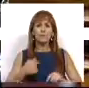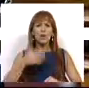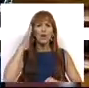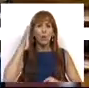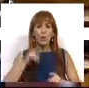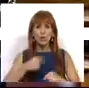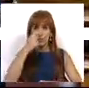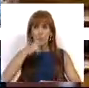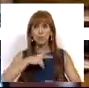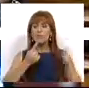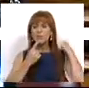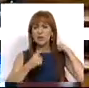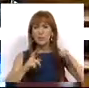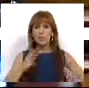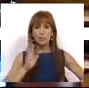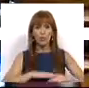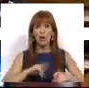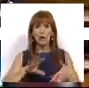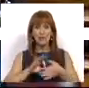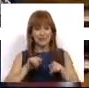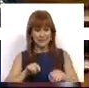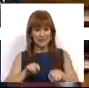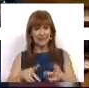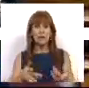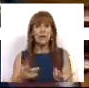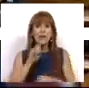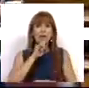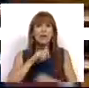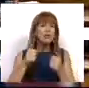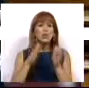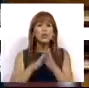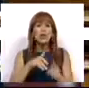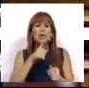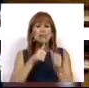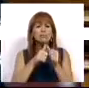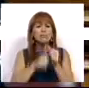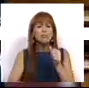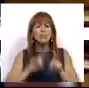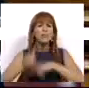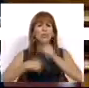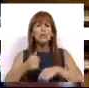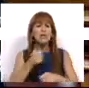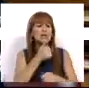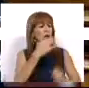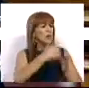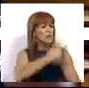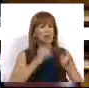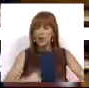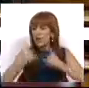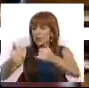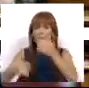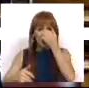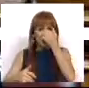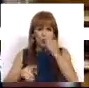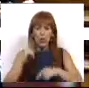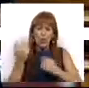julgo que os portugueses percebem desta atitude do Governo? E de todas as declarações que foram feitas depois da decisão do Tribunal Constitucional,